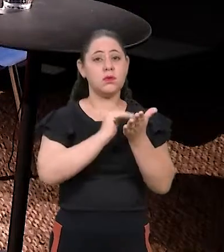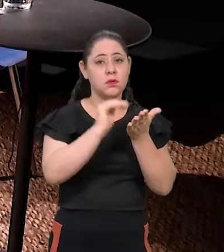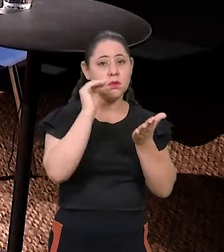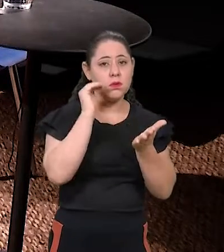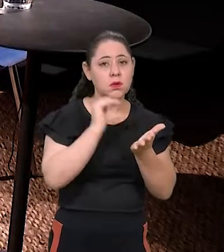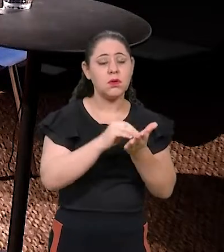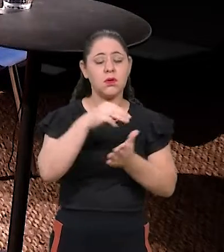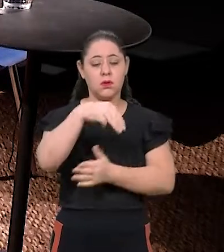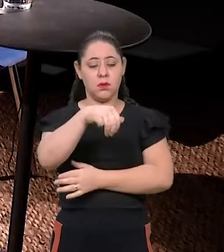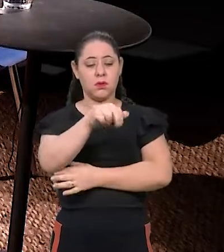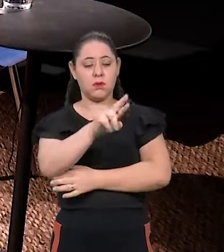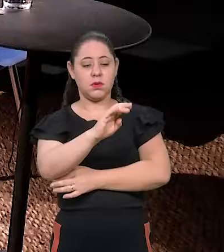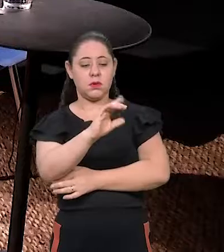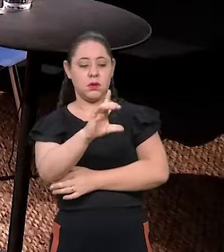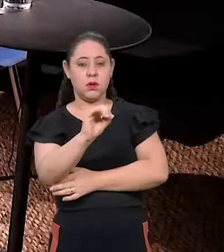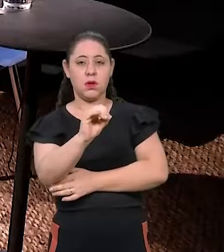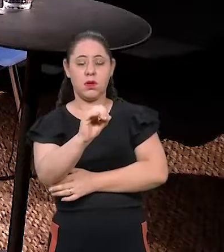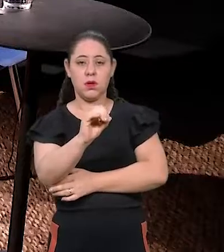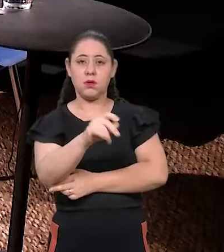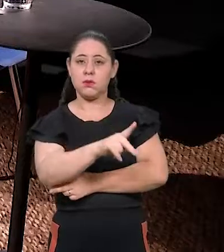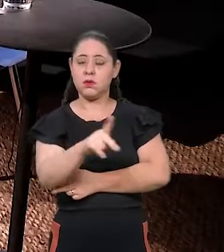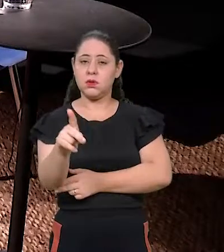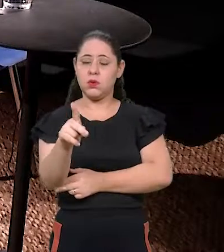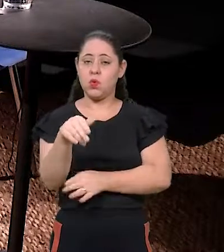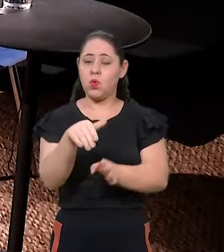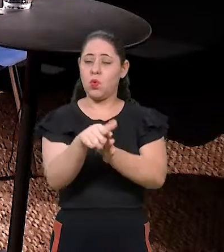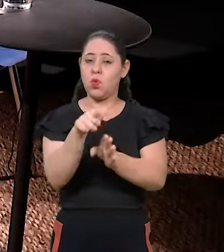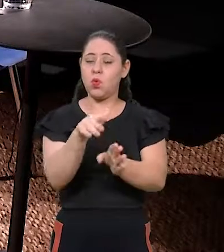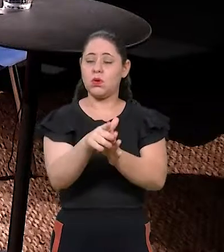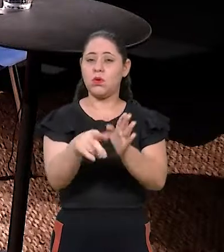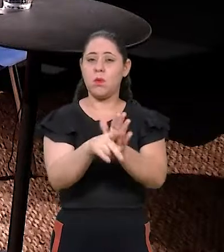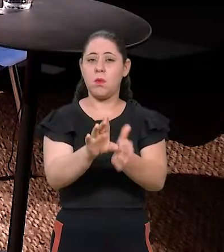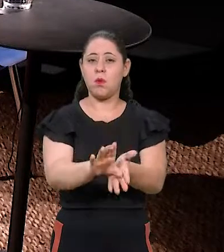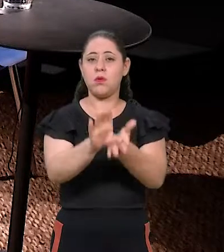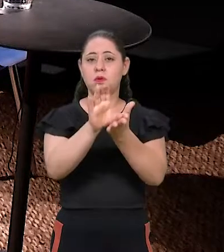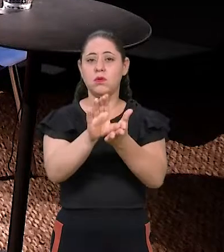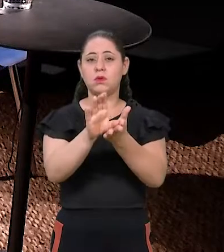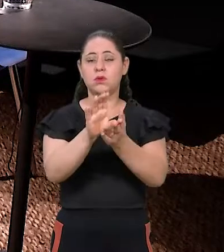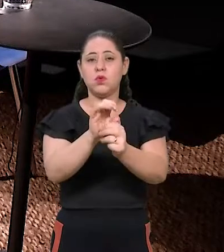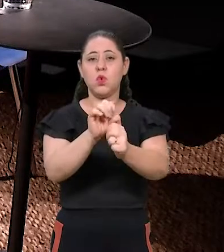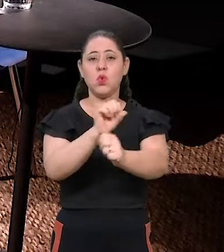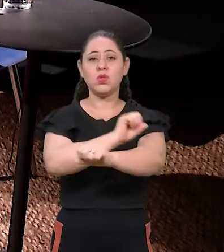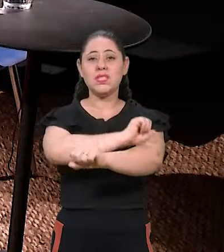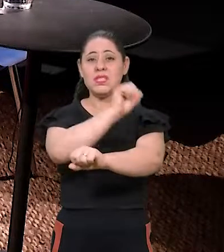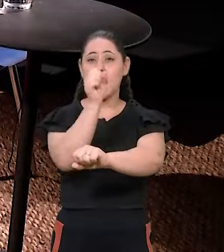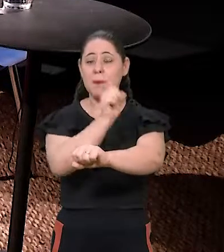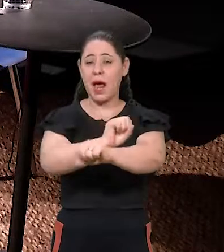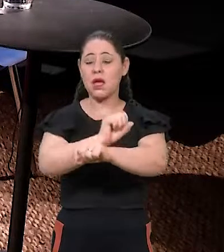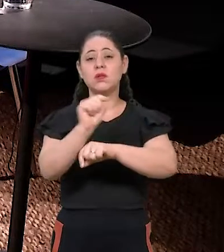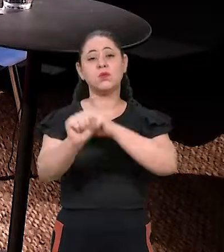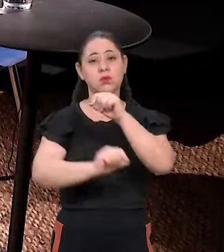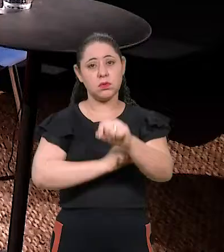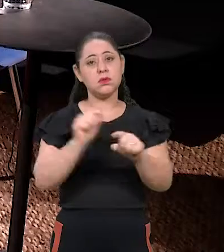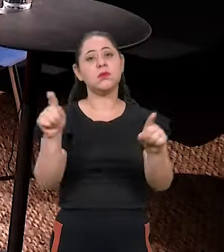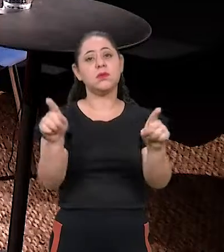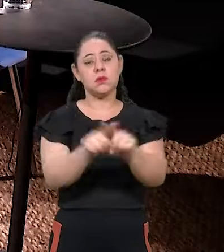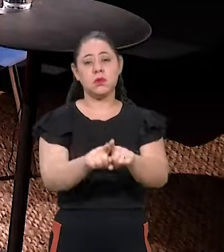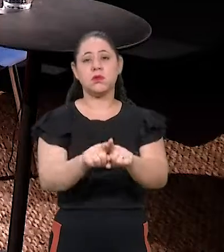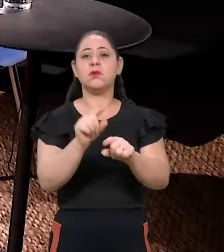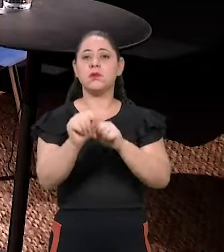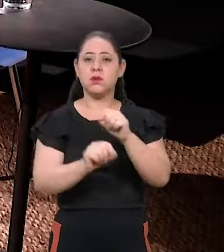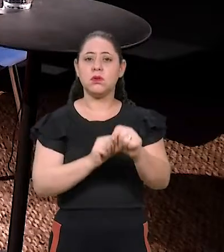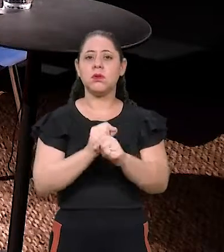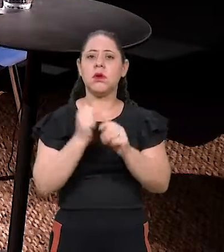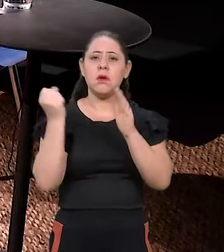diretor-secretário, né? O Marcelo também é presidente do nosso conselho do Sebrae, então tem essa troca aí de estar junto e nesse momento passando por todas essas dificuldades de